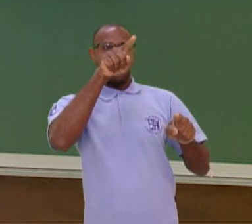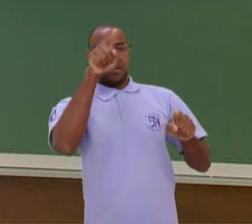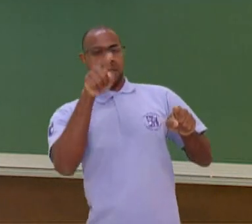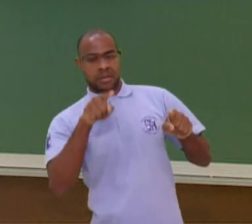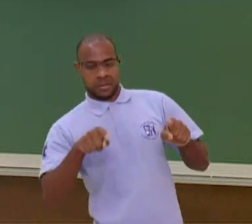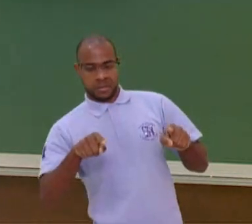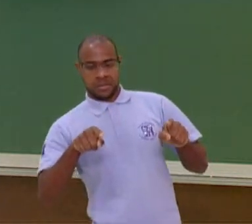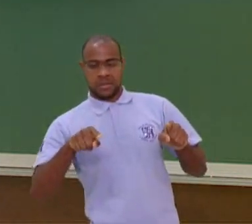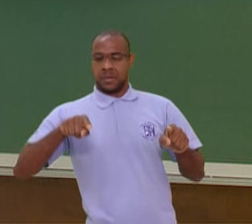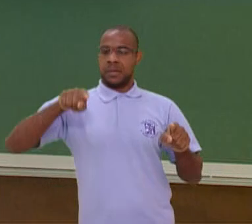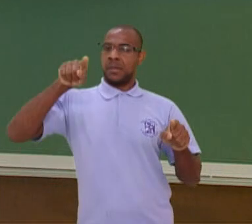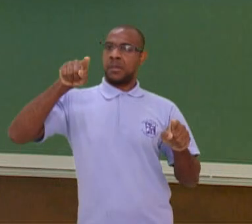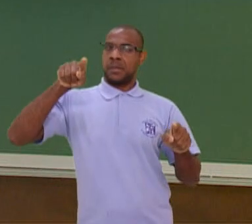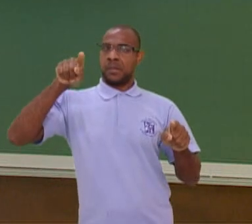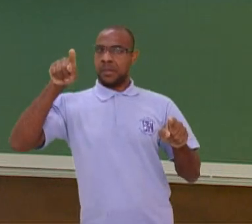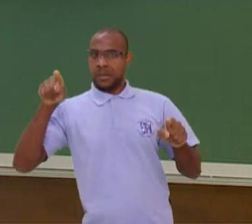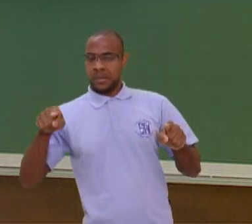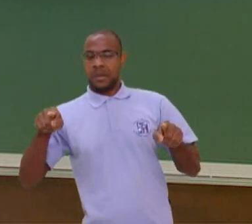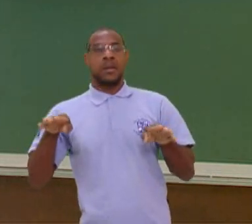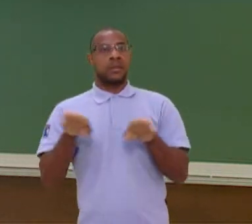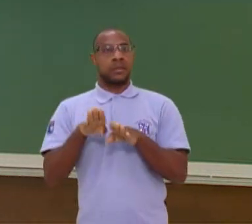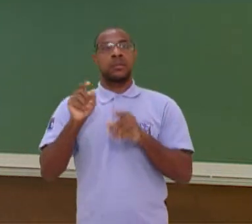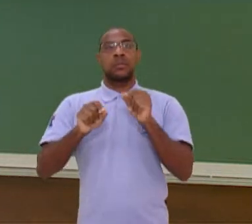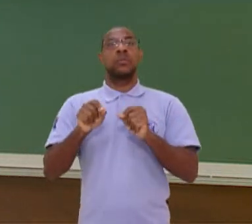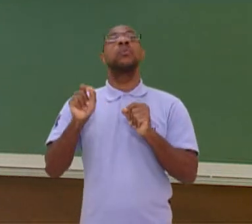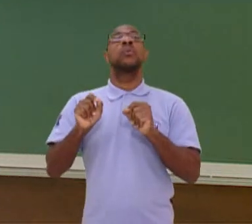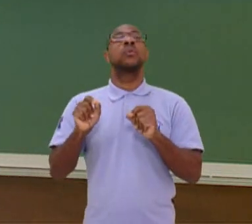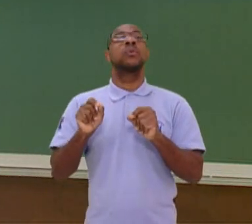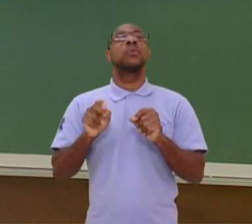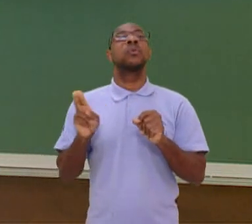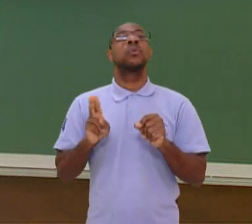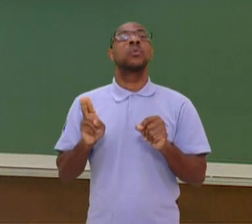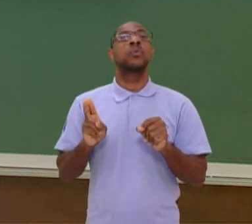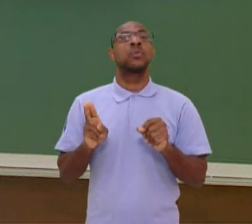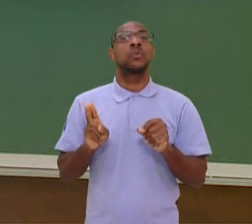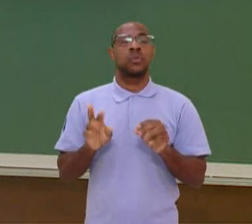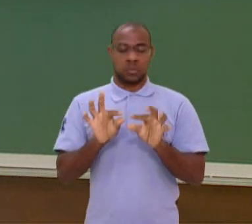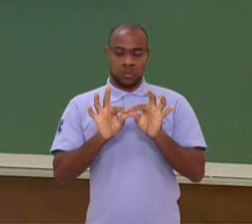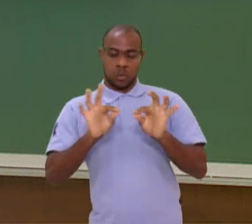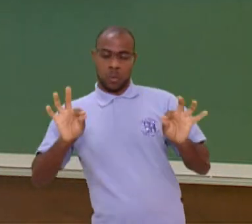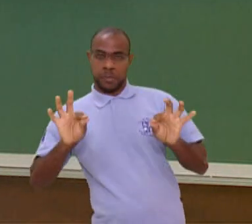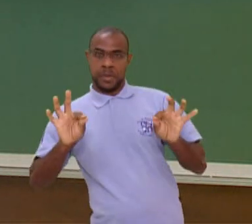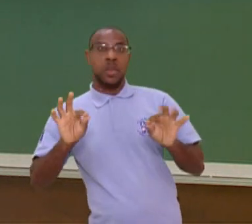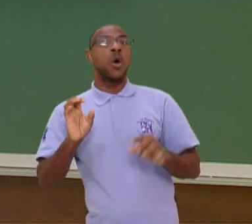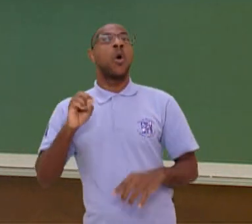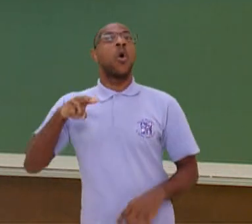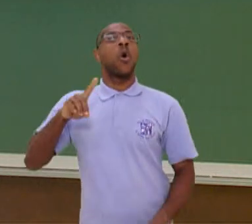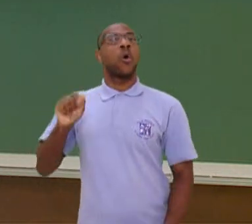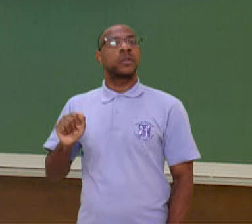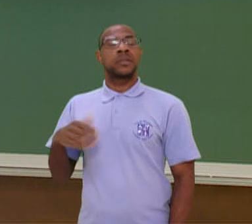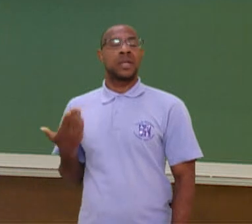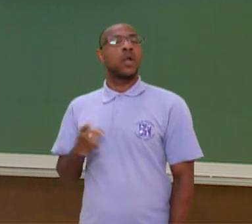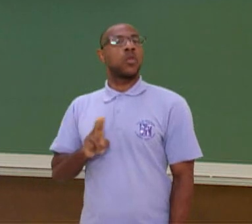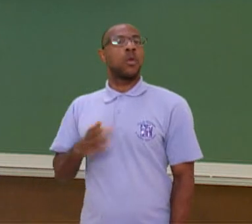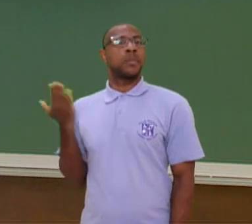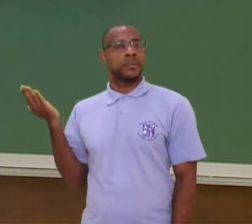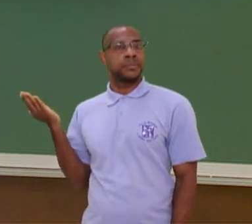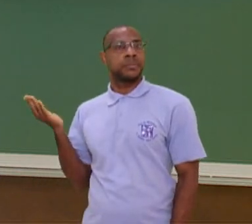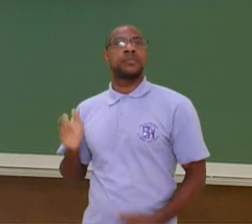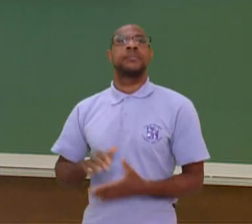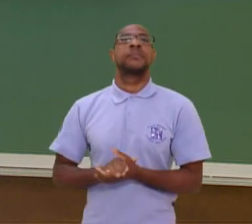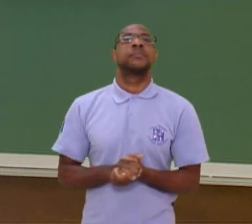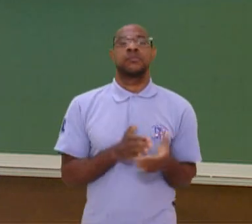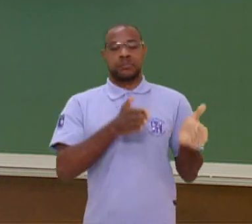está subindo novamente, eu também posso definir aqui como sendo um comprimento de onda, certo? Então isso é a estrutura que temos, mas